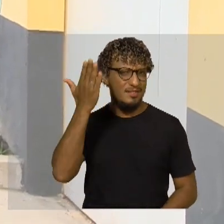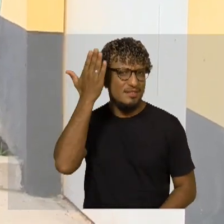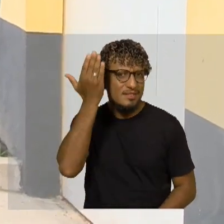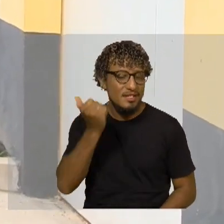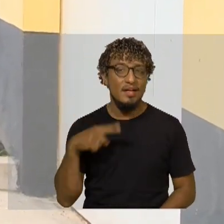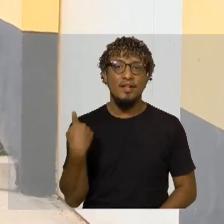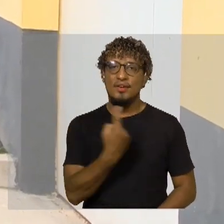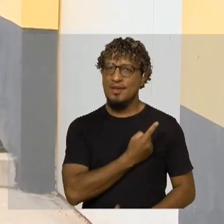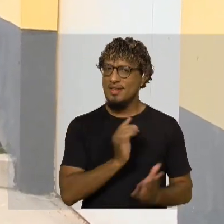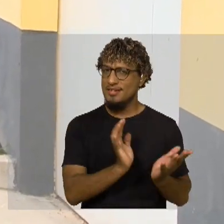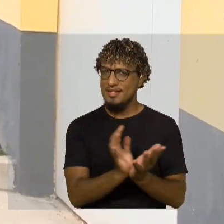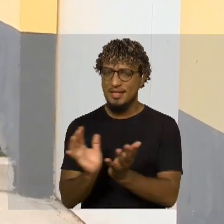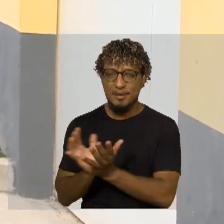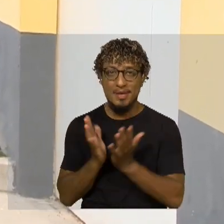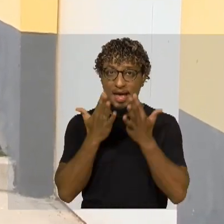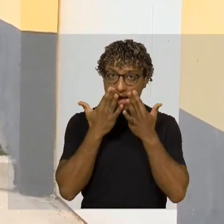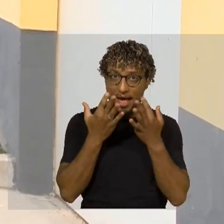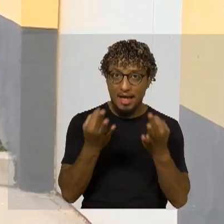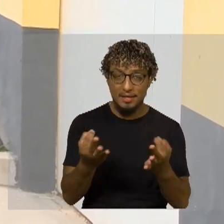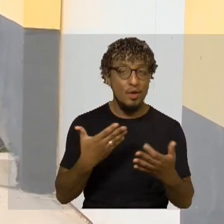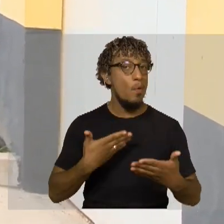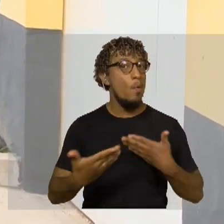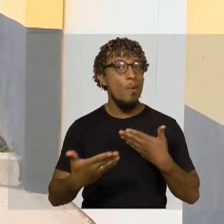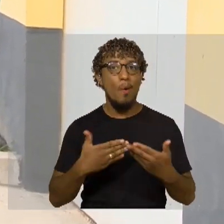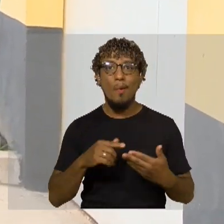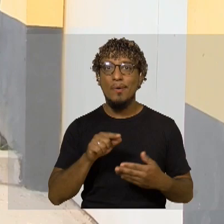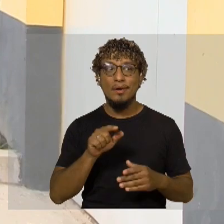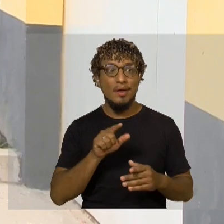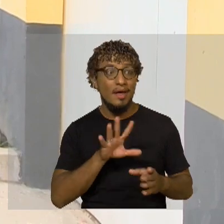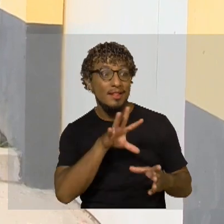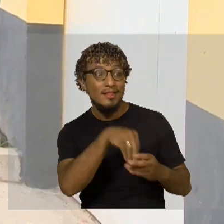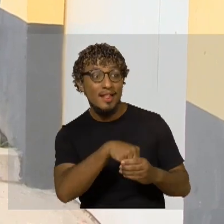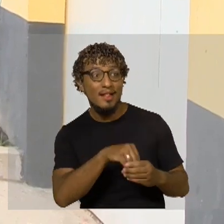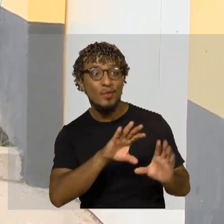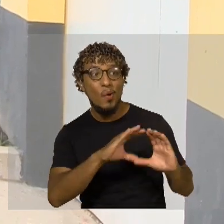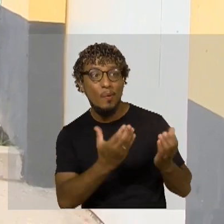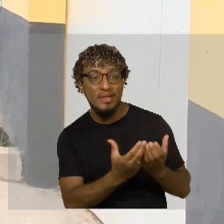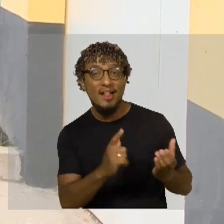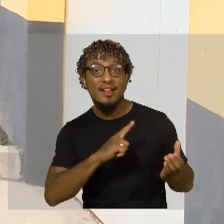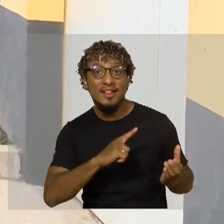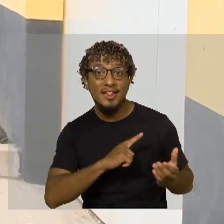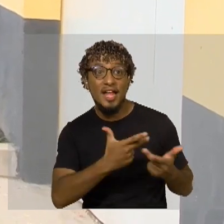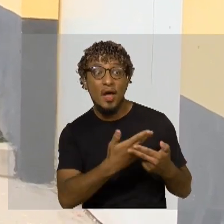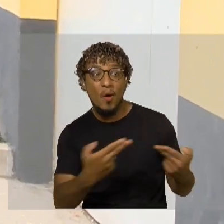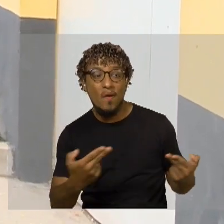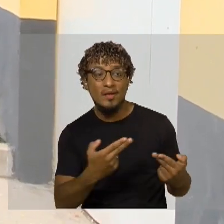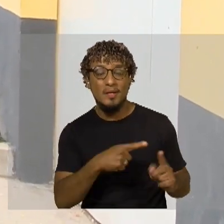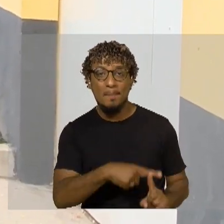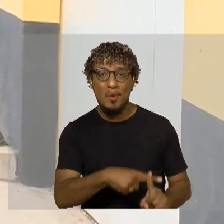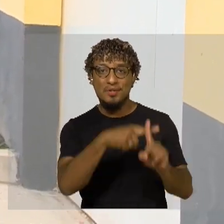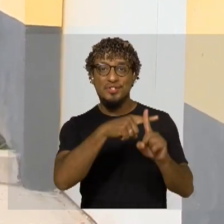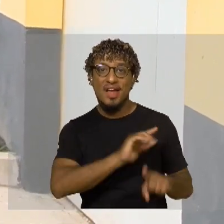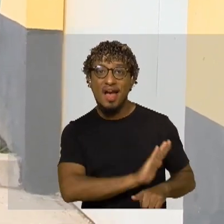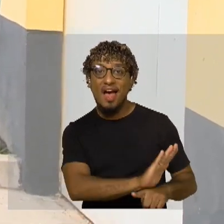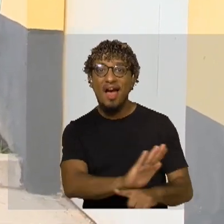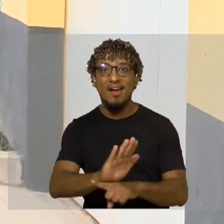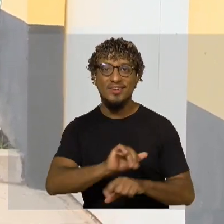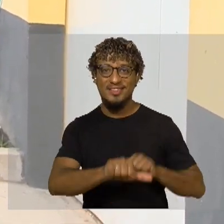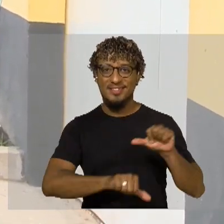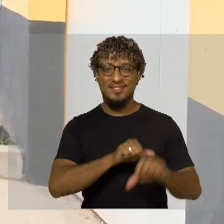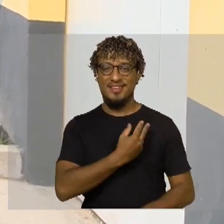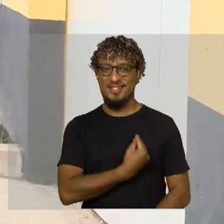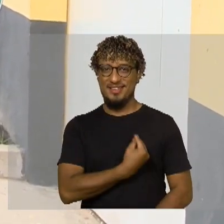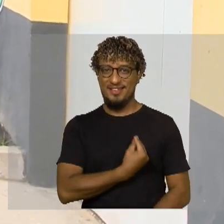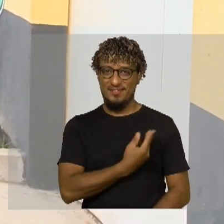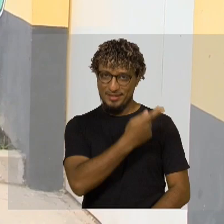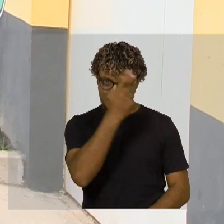equipe de produção sempre atenta a toda e qualquer iniciativa que surja dentro das comunidades e que ajude a transformar a vida das pessoas